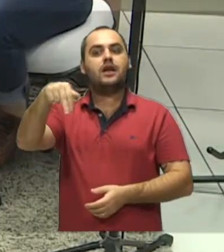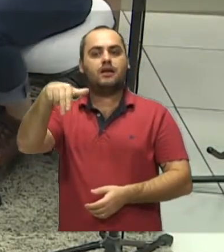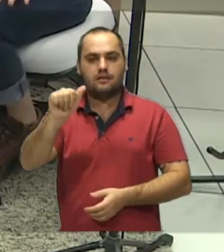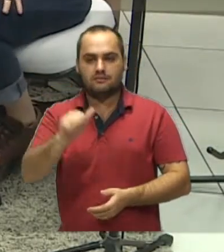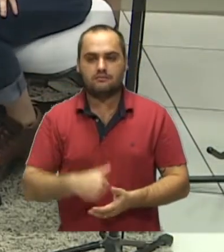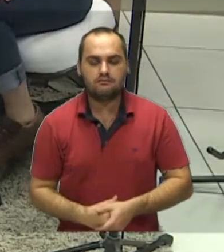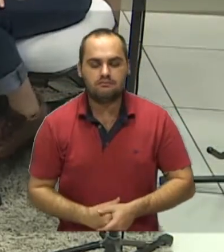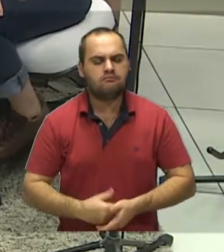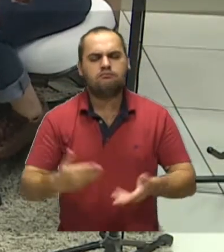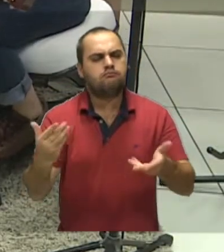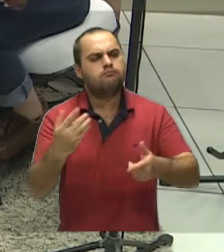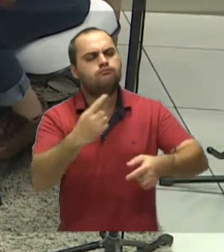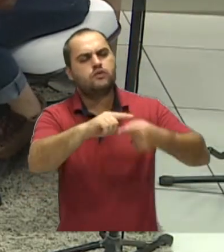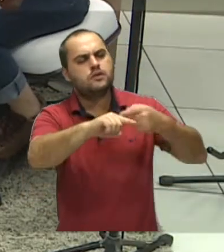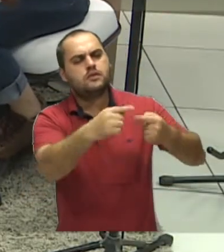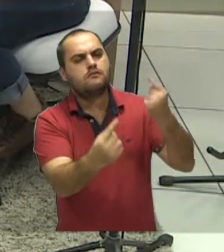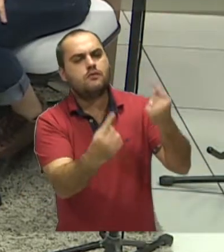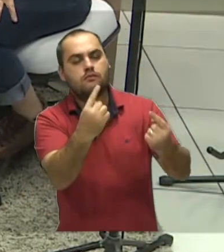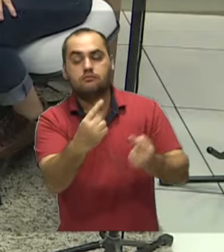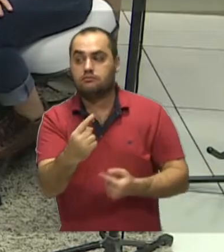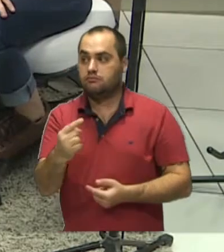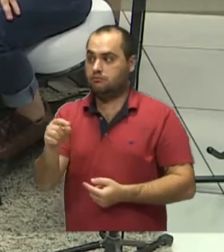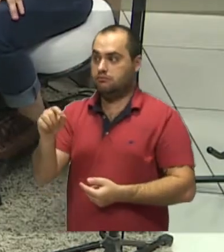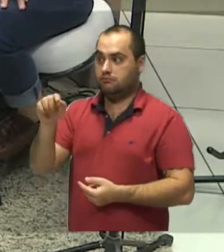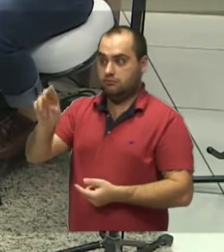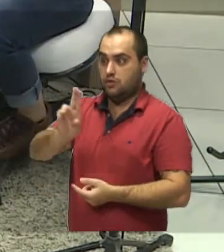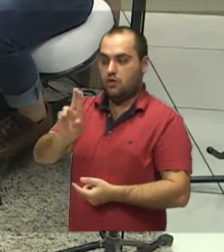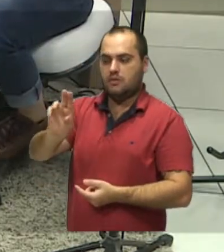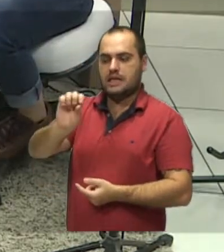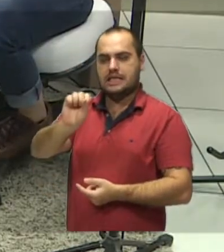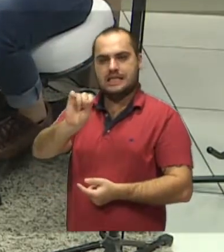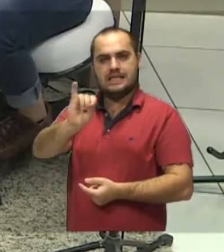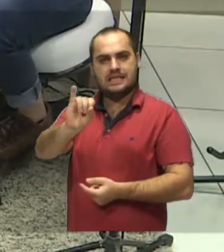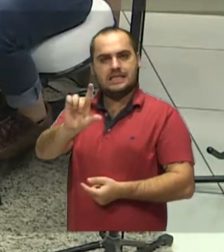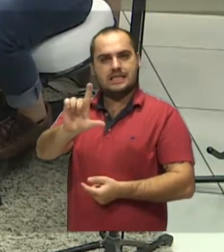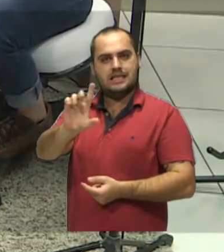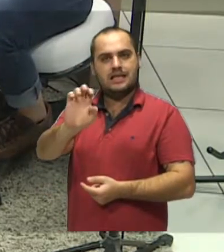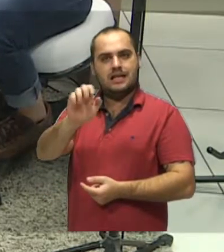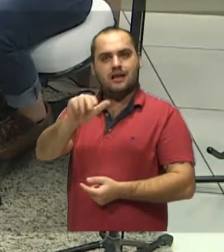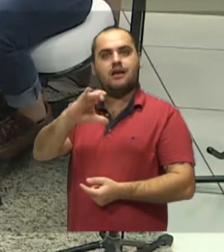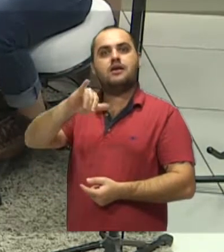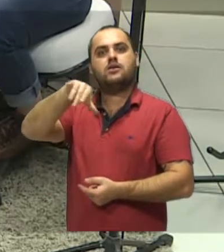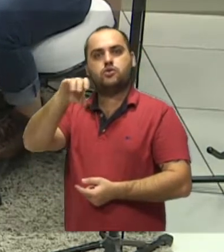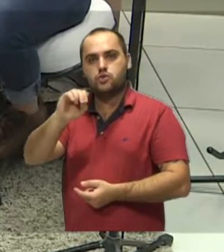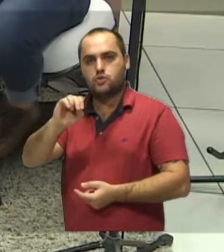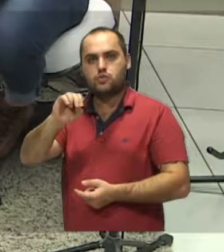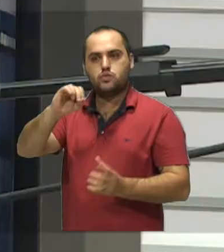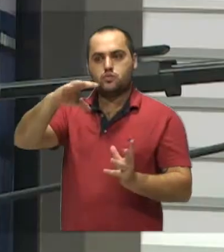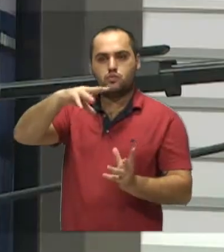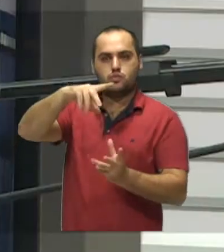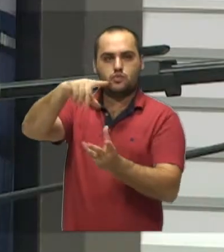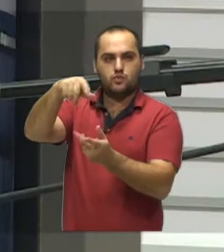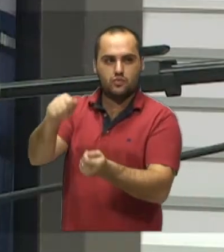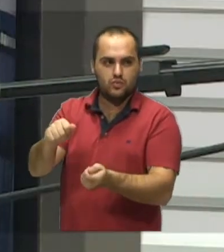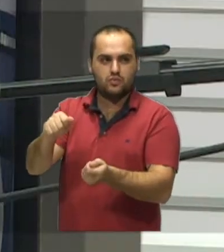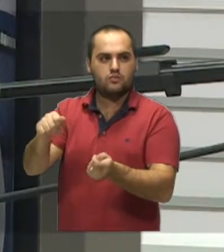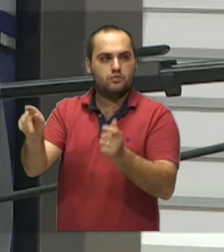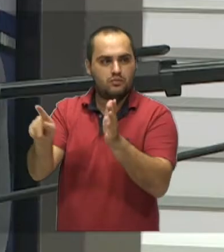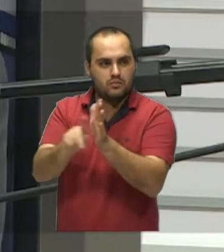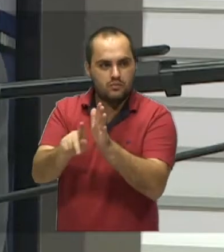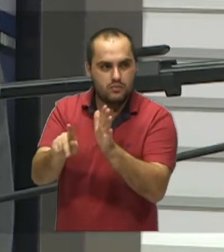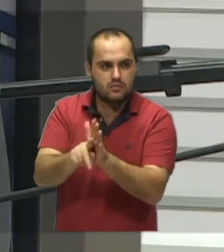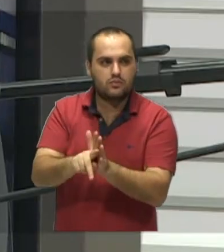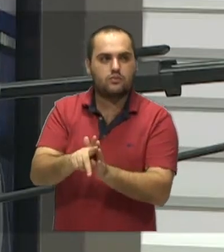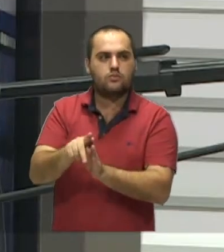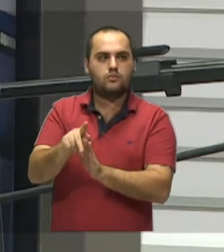O Silêncio dos Mundos, do V. Domingos, que é um amigo muito querido, que eu já gravo nos dois trabalhos, tem música dele, é um cara que é um super compositor,